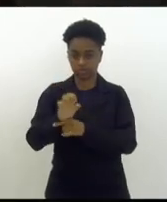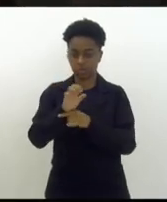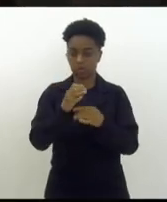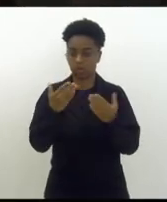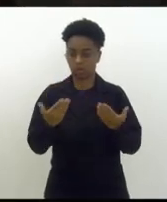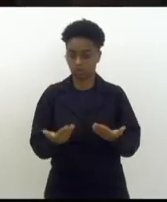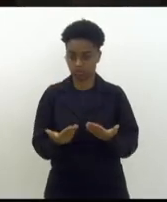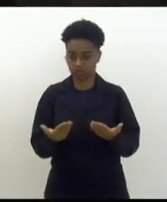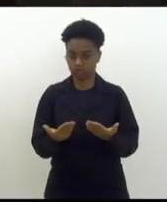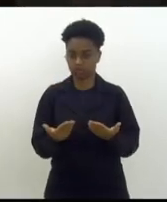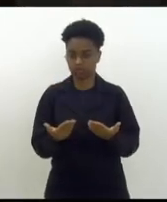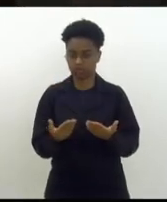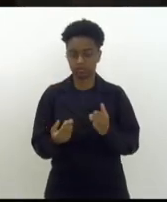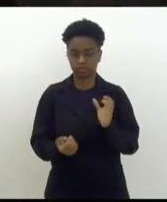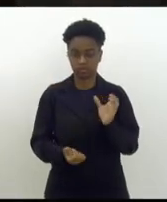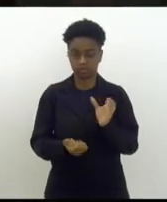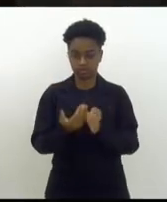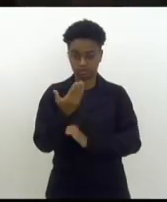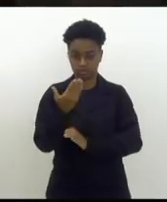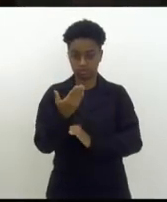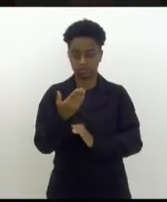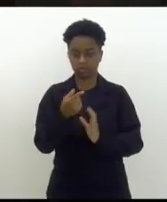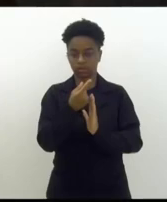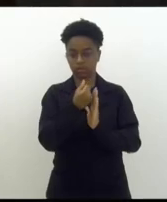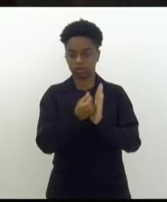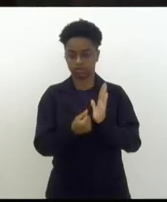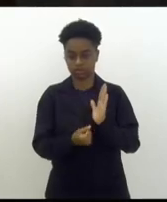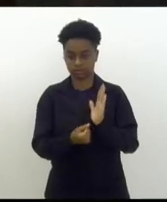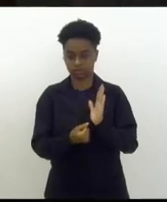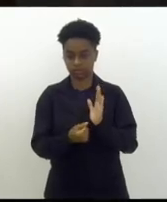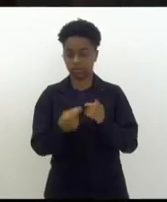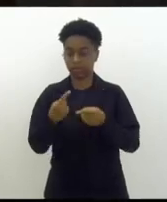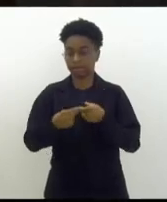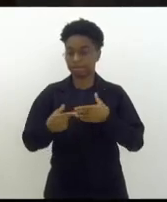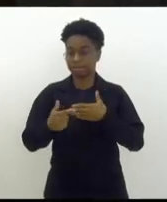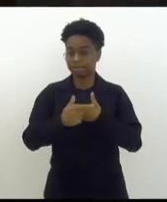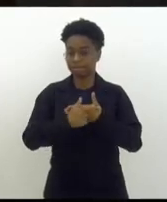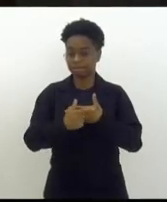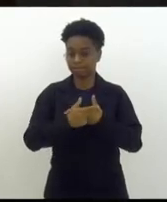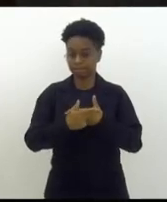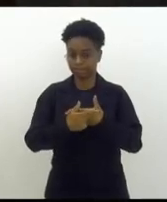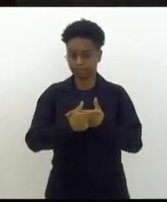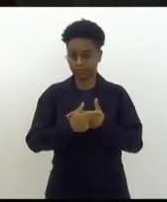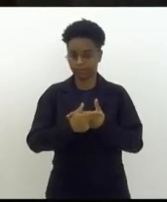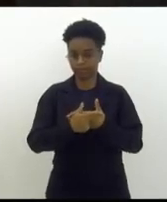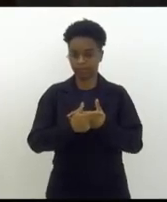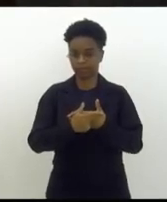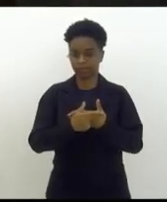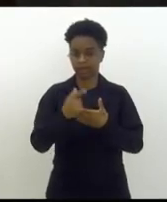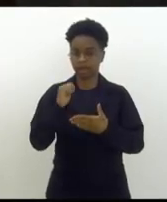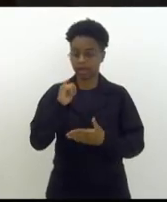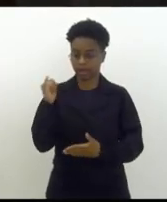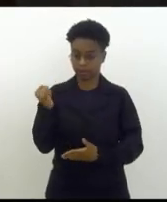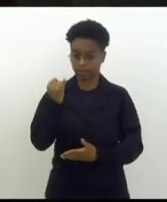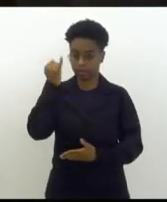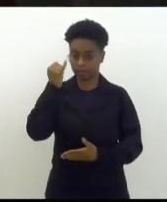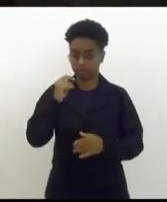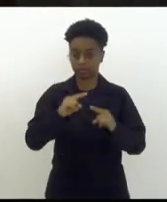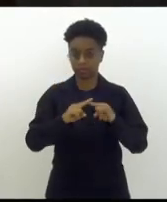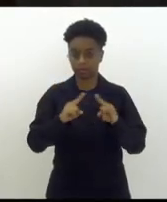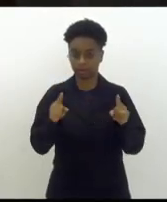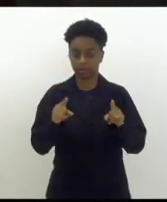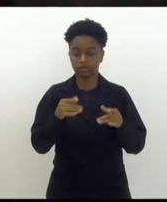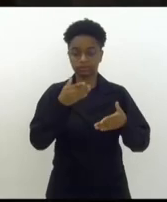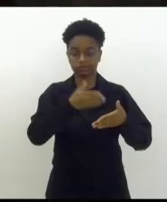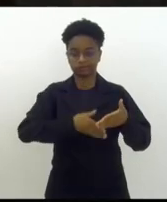na elaboração do orçamento esse papel ele apesar de importante tem sido